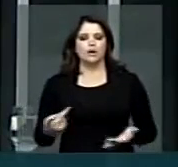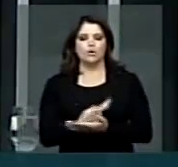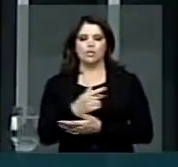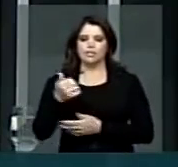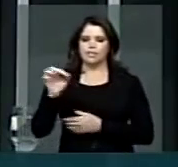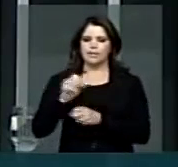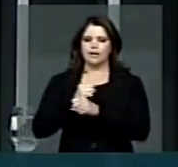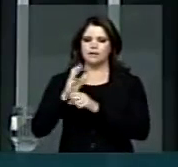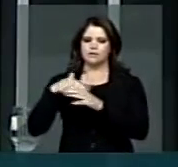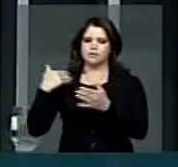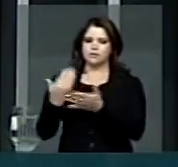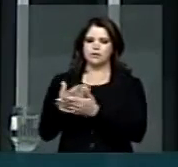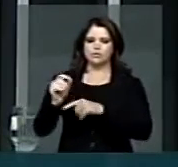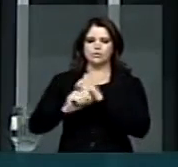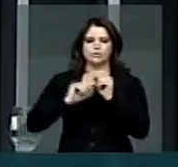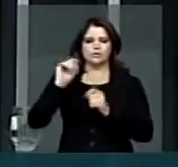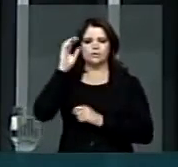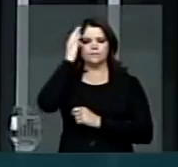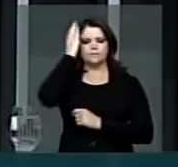década que